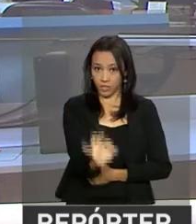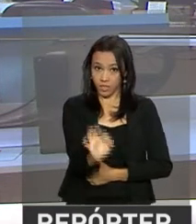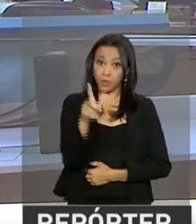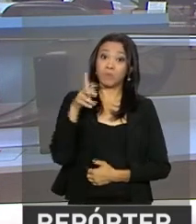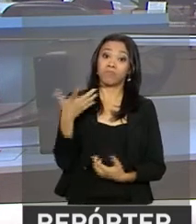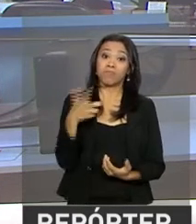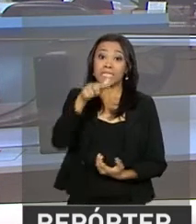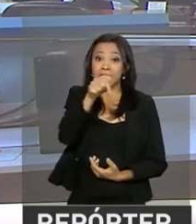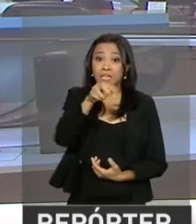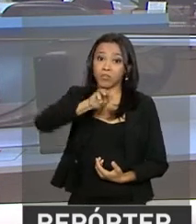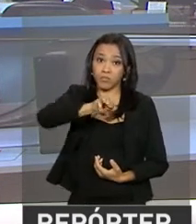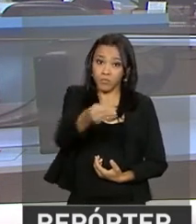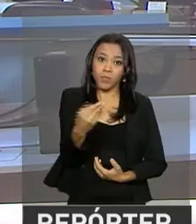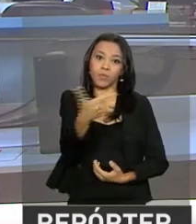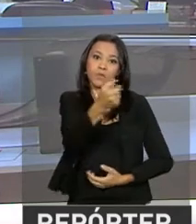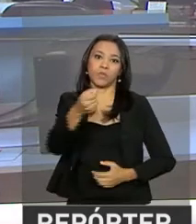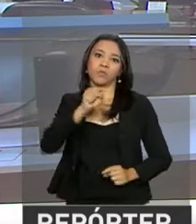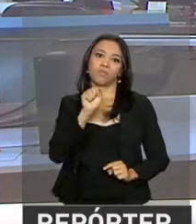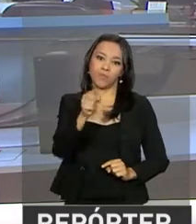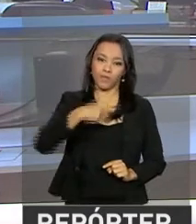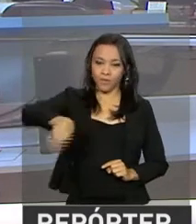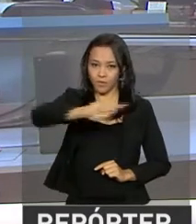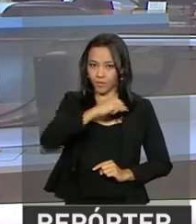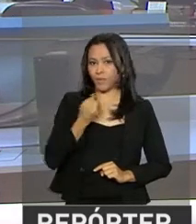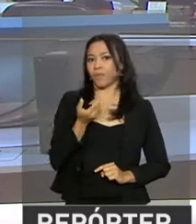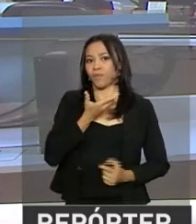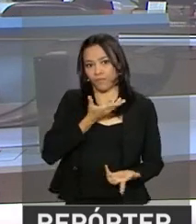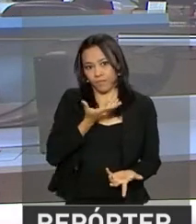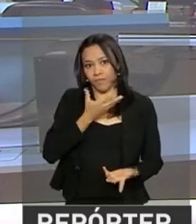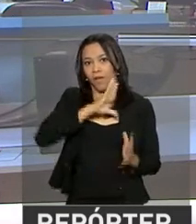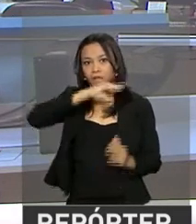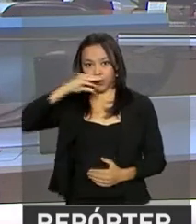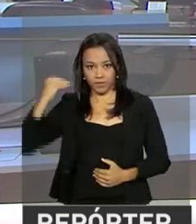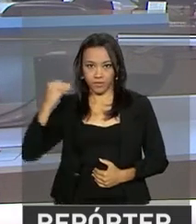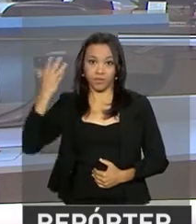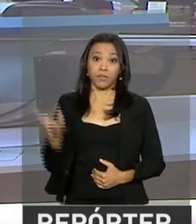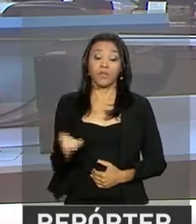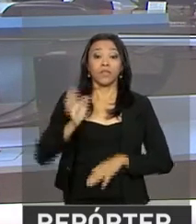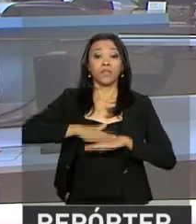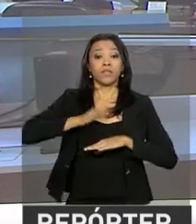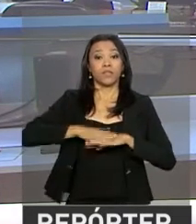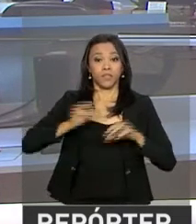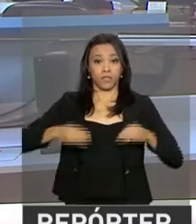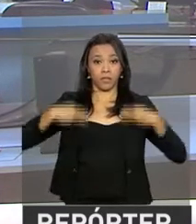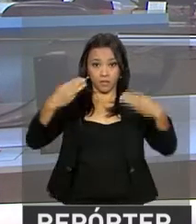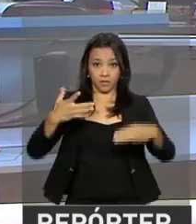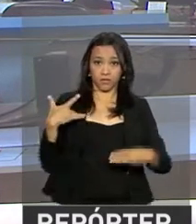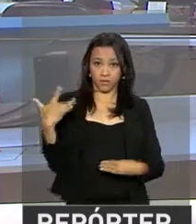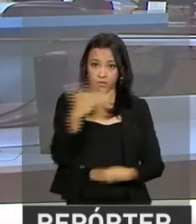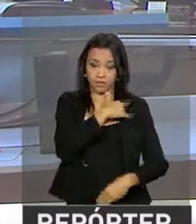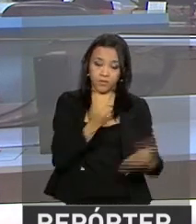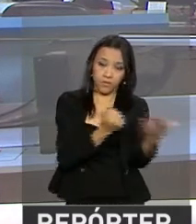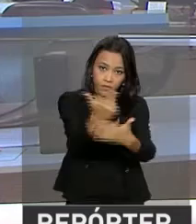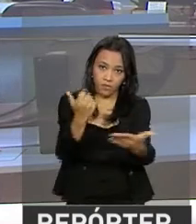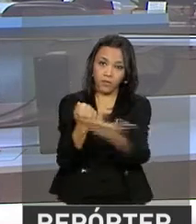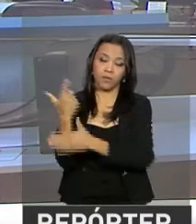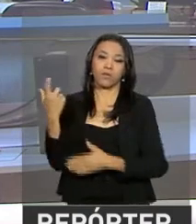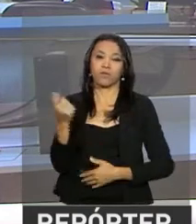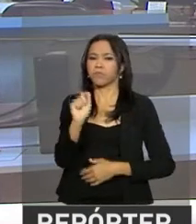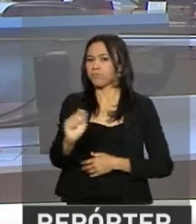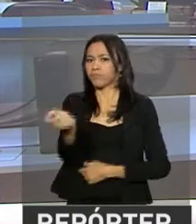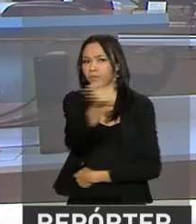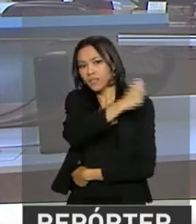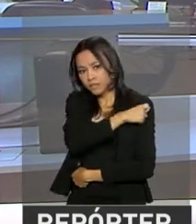7 milhões e 200 mil adolescentes. De acordo com o Ministério da Saúde, a compra de doses extras das